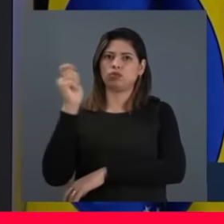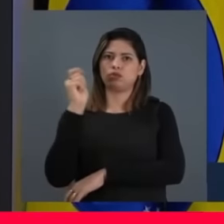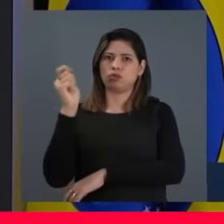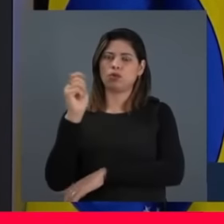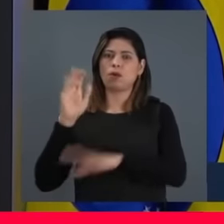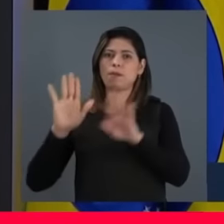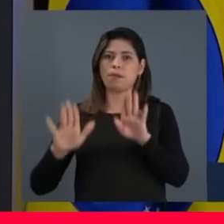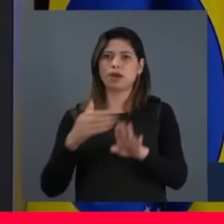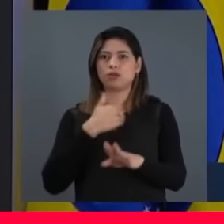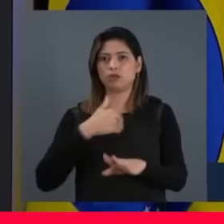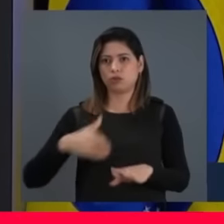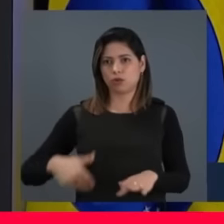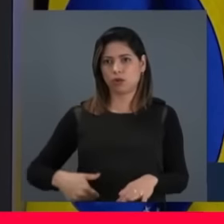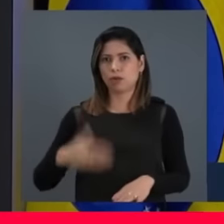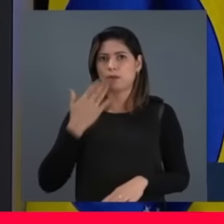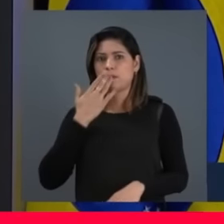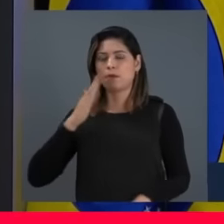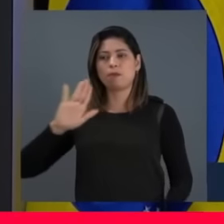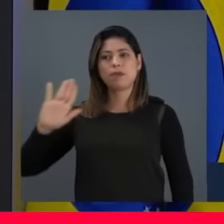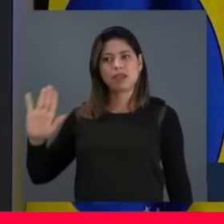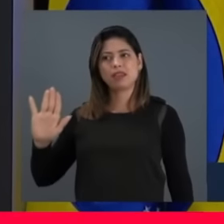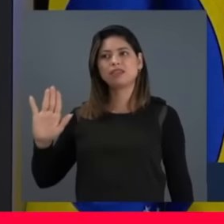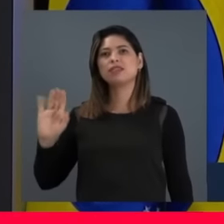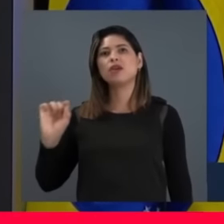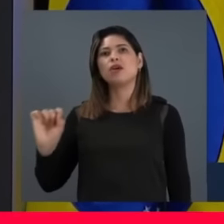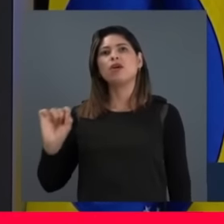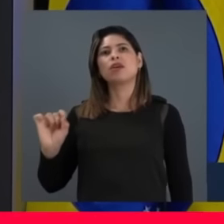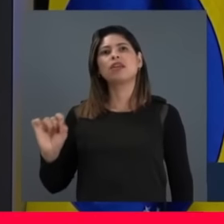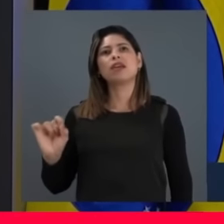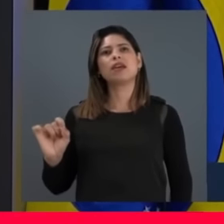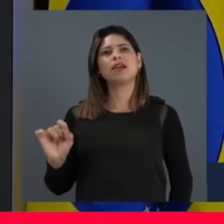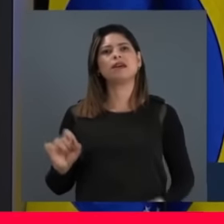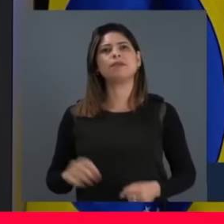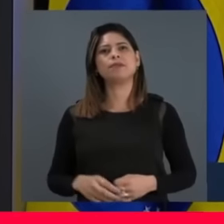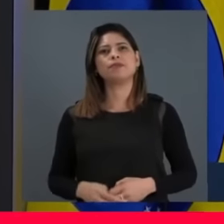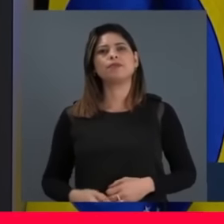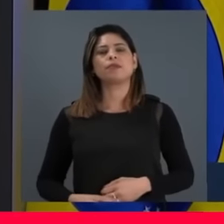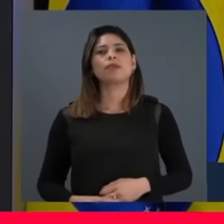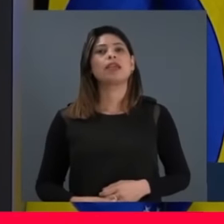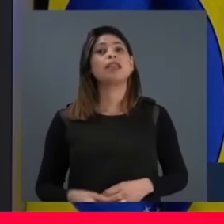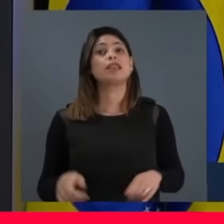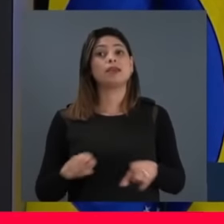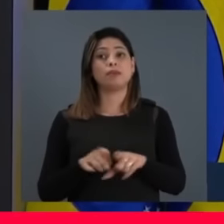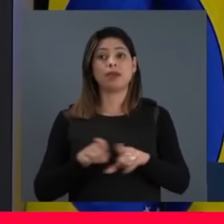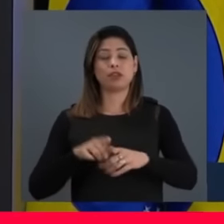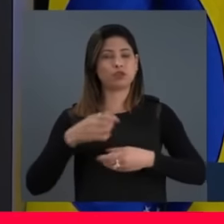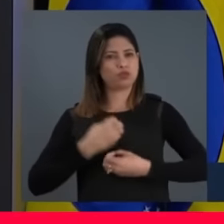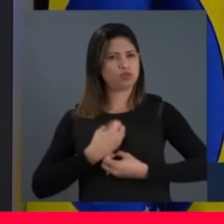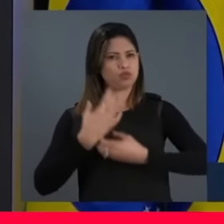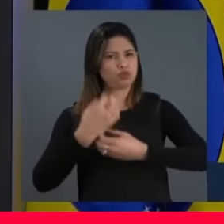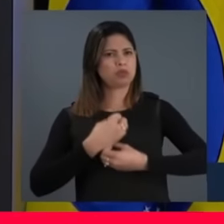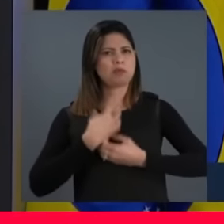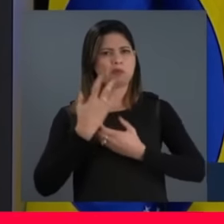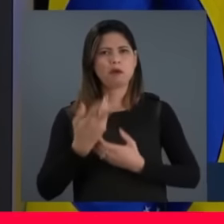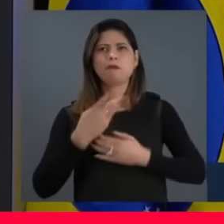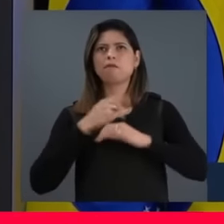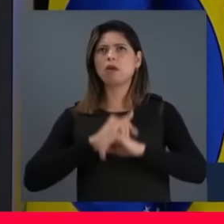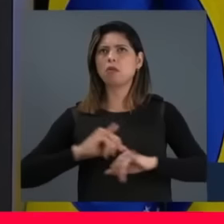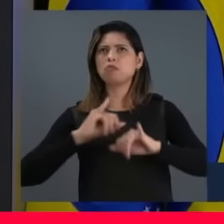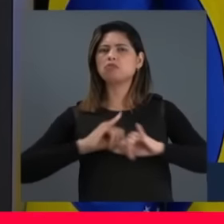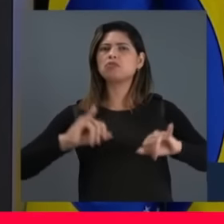embora volumosa Em promessas volumosa em urso tem sido